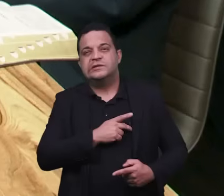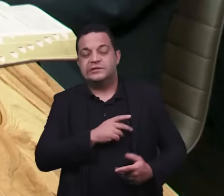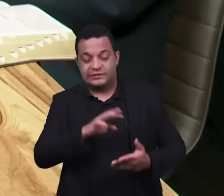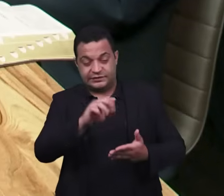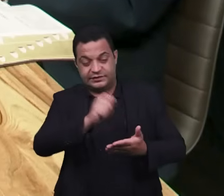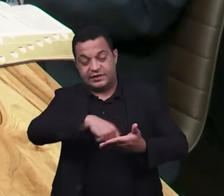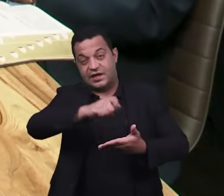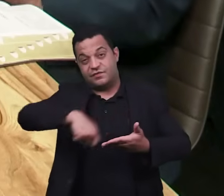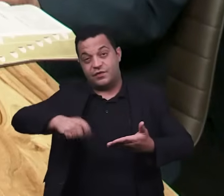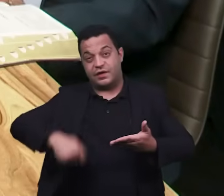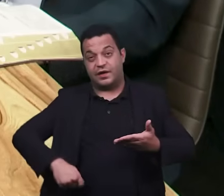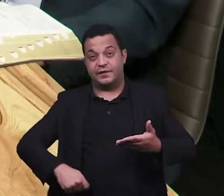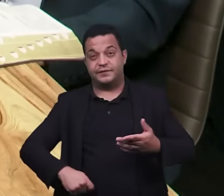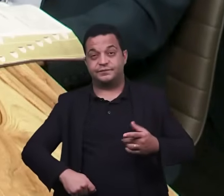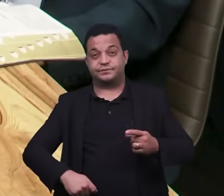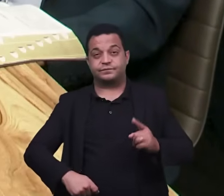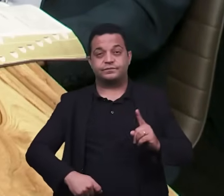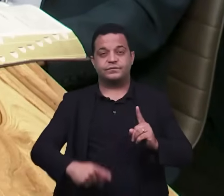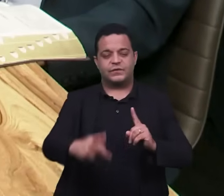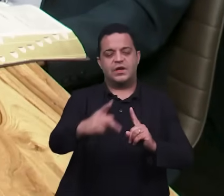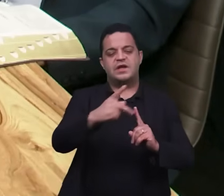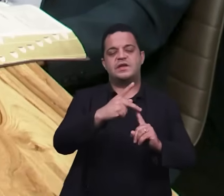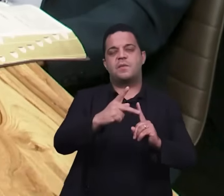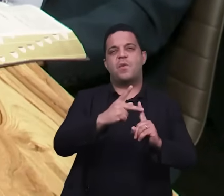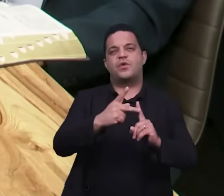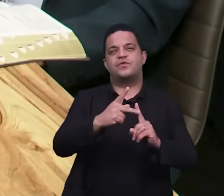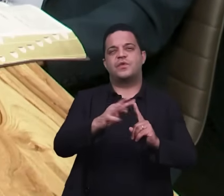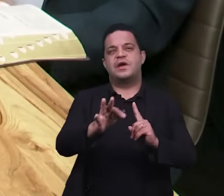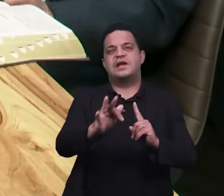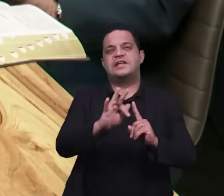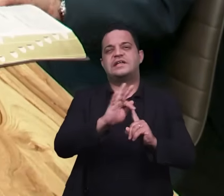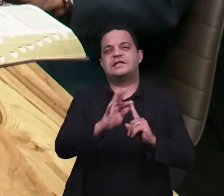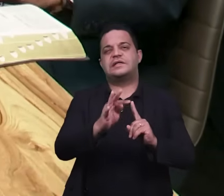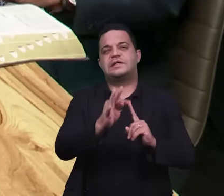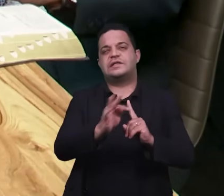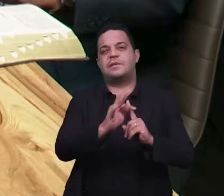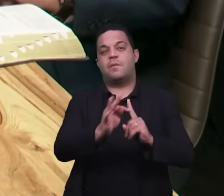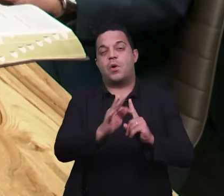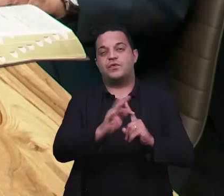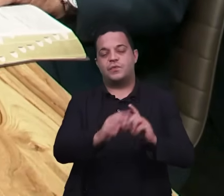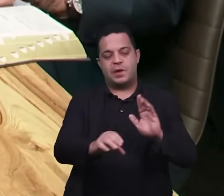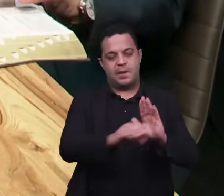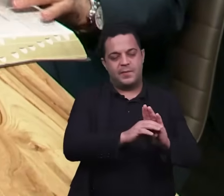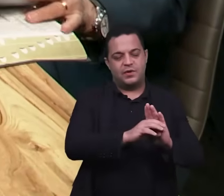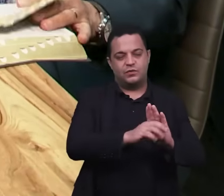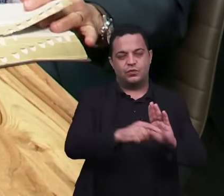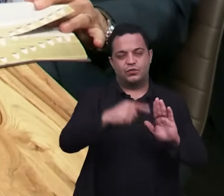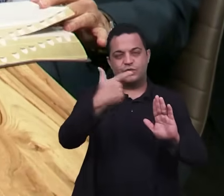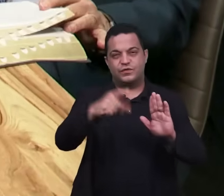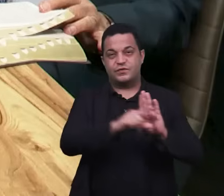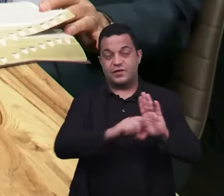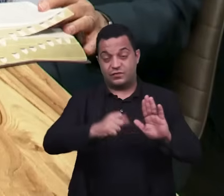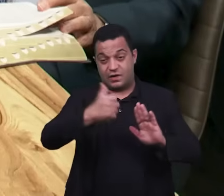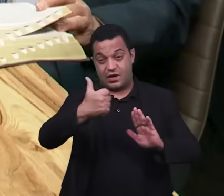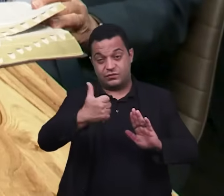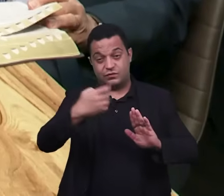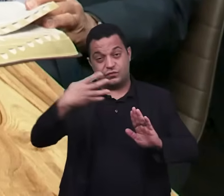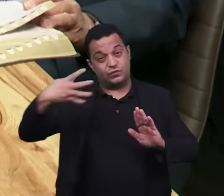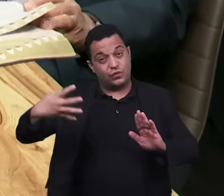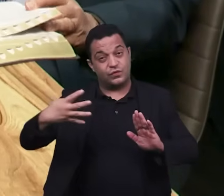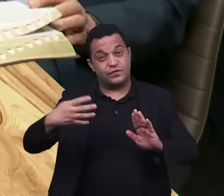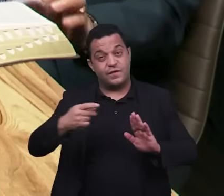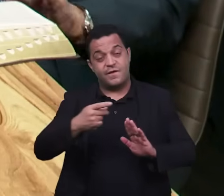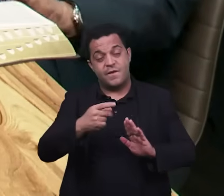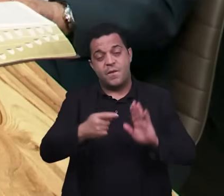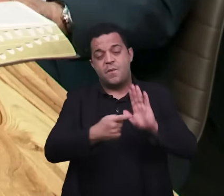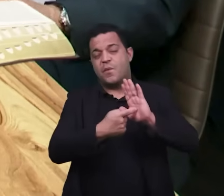que é capítulo 2, versículo 14. 2,14. Eu estou aqui. 1 Timóteo, é isso? 1 Timóteo 2,14, né? Está